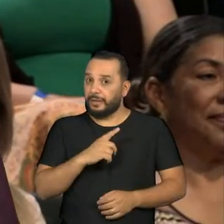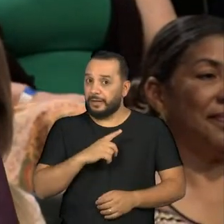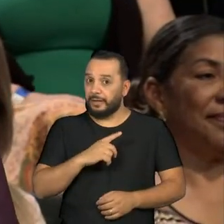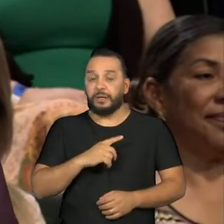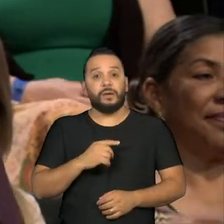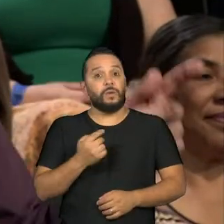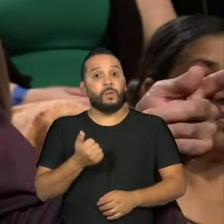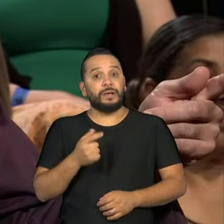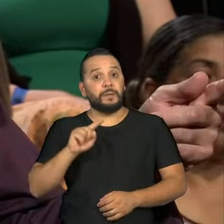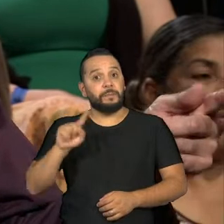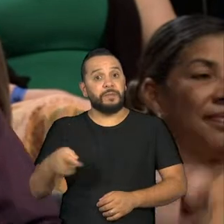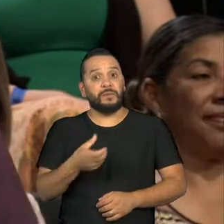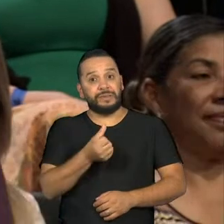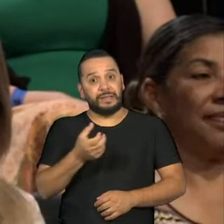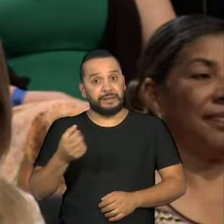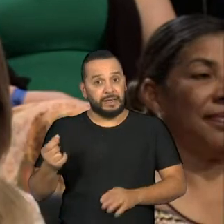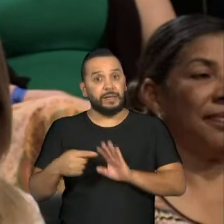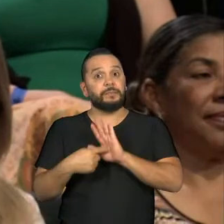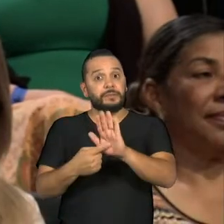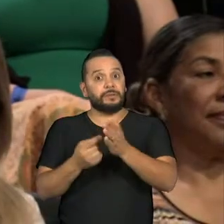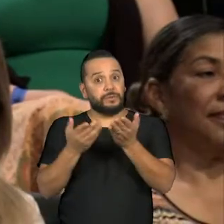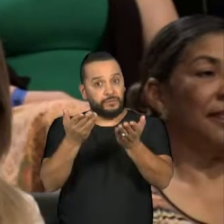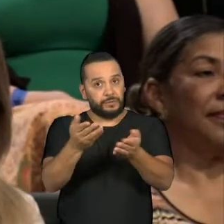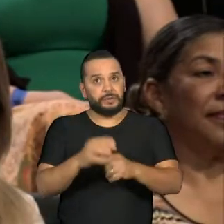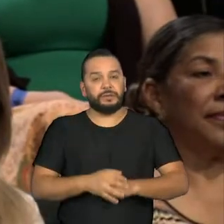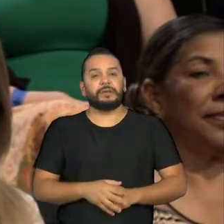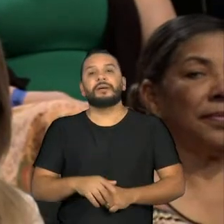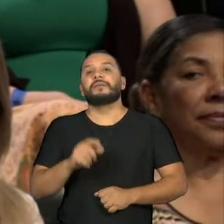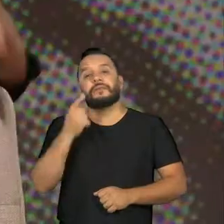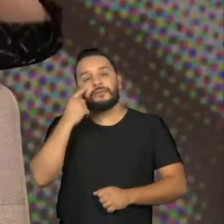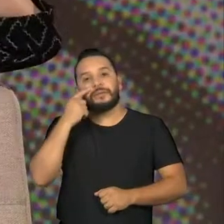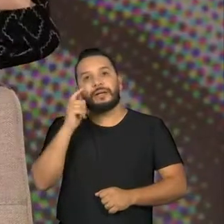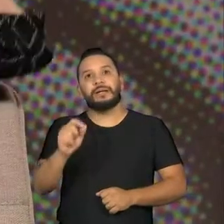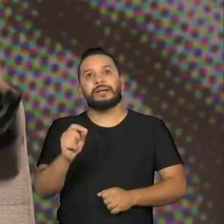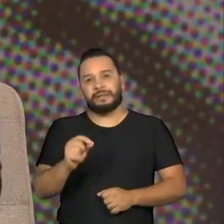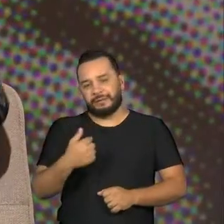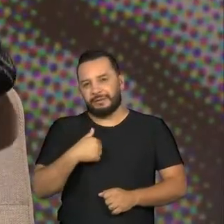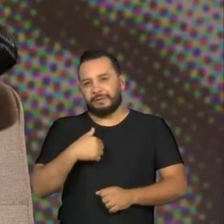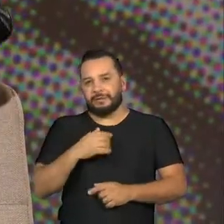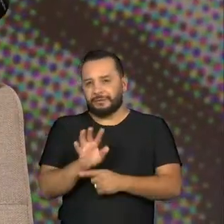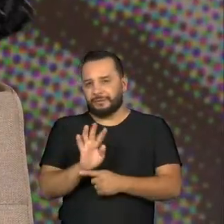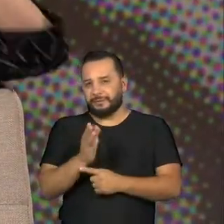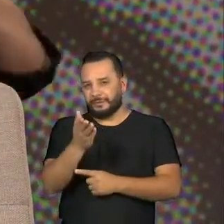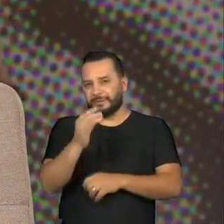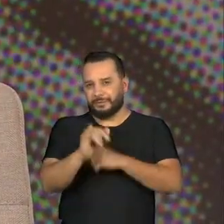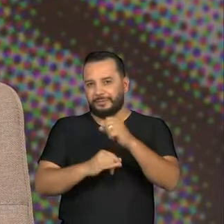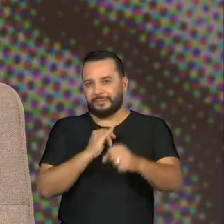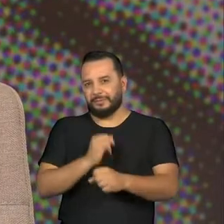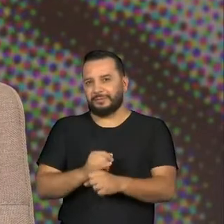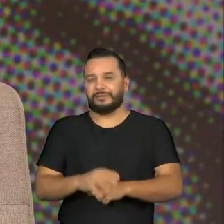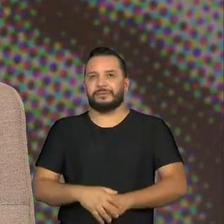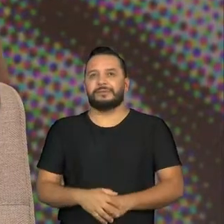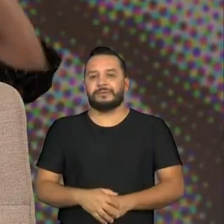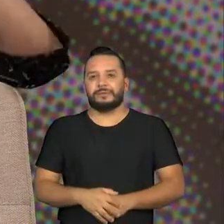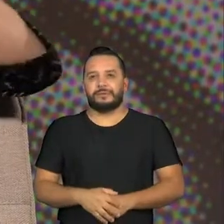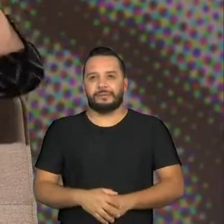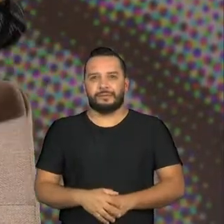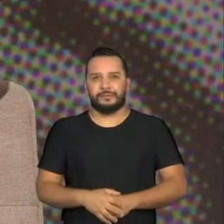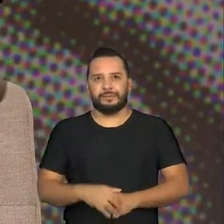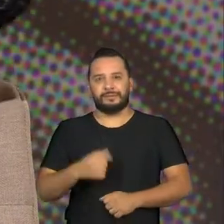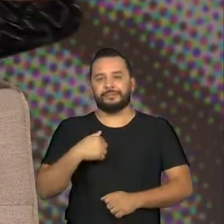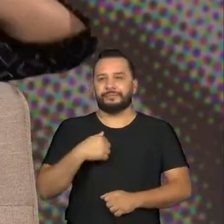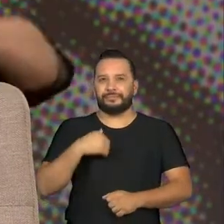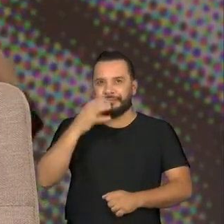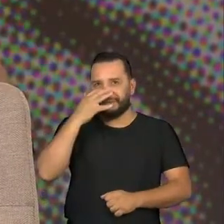1.600 representações com você, né? Olha só quem mandou uma mensagem para você pela internet. Hein? É impressionante como